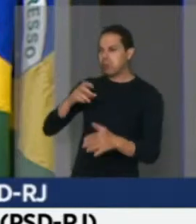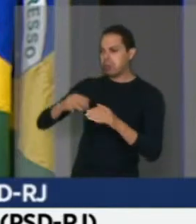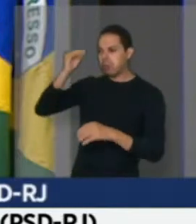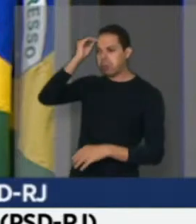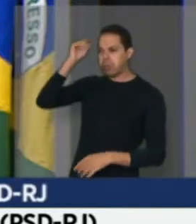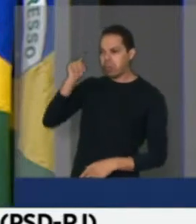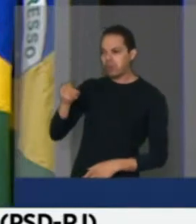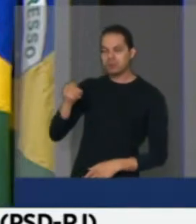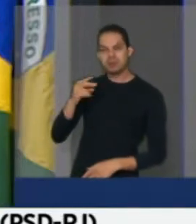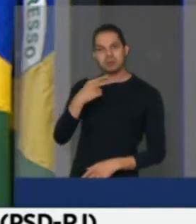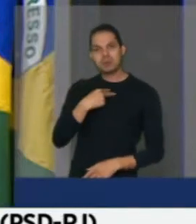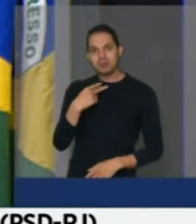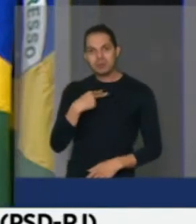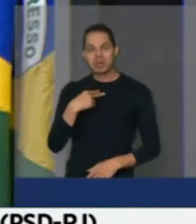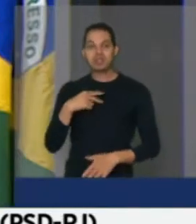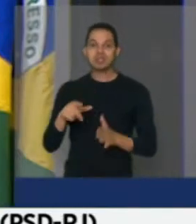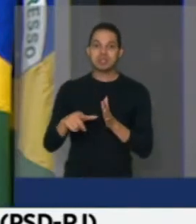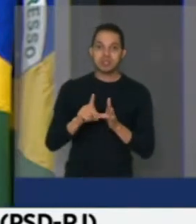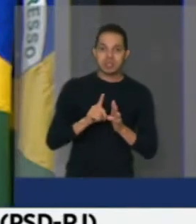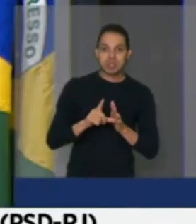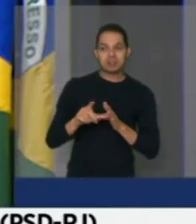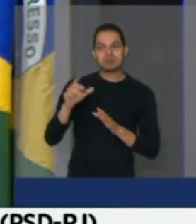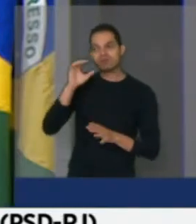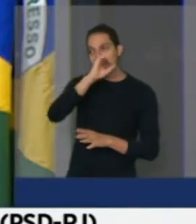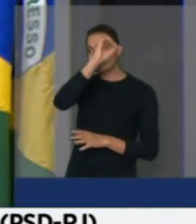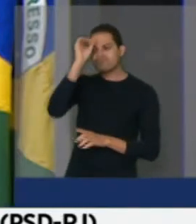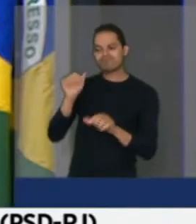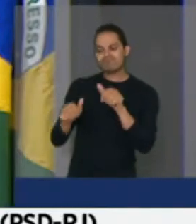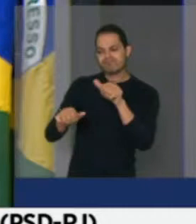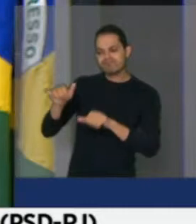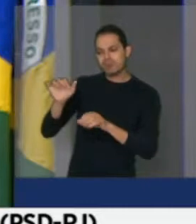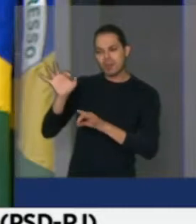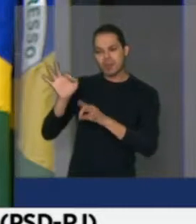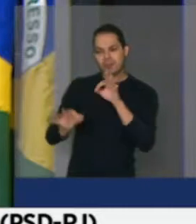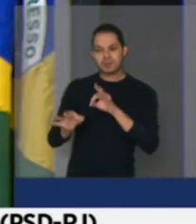Qual foi a quebra de decoro parlamentar